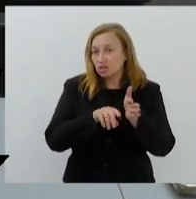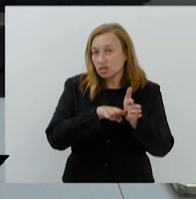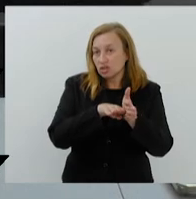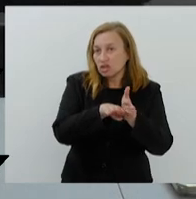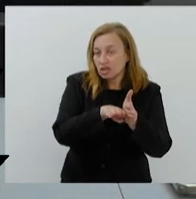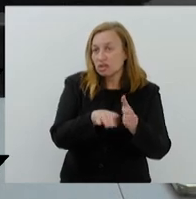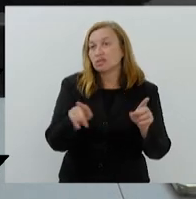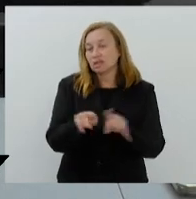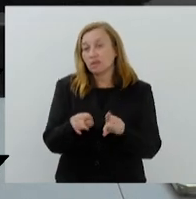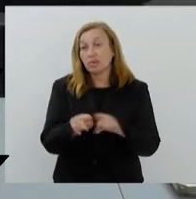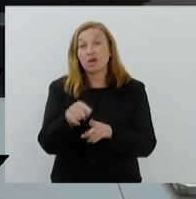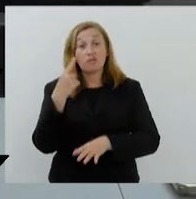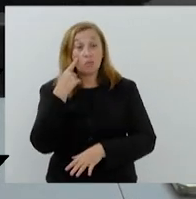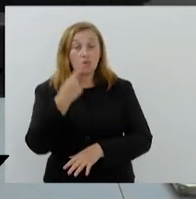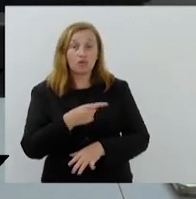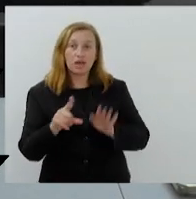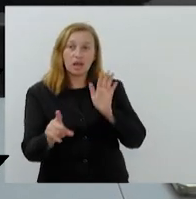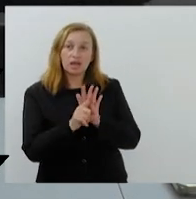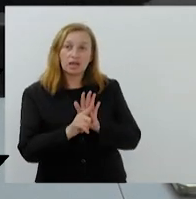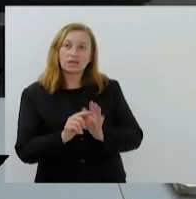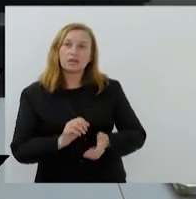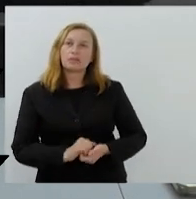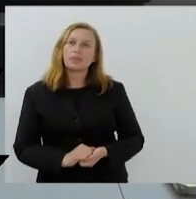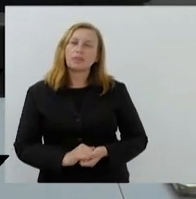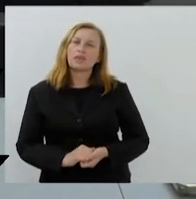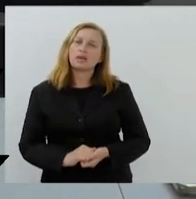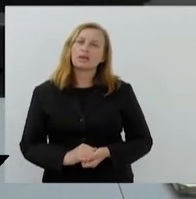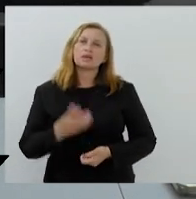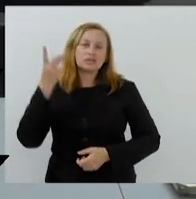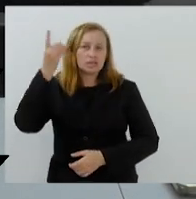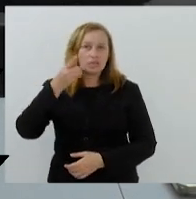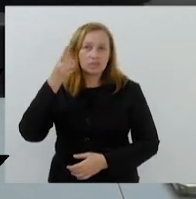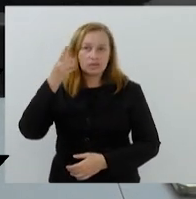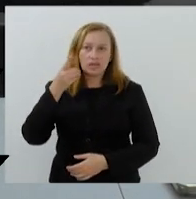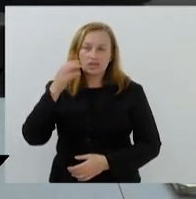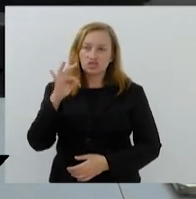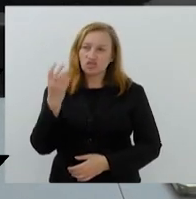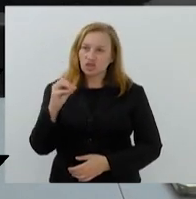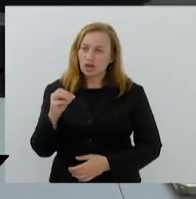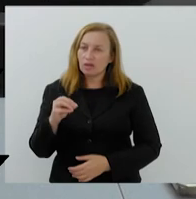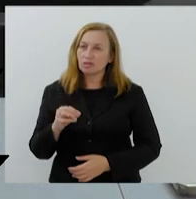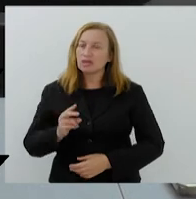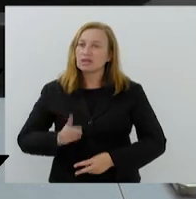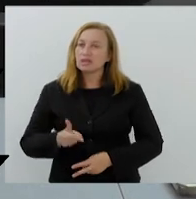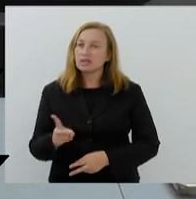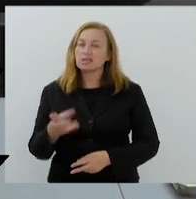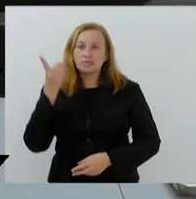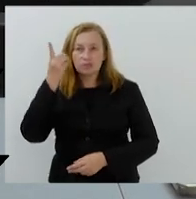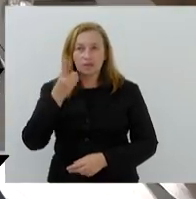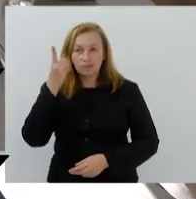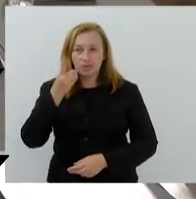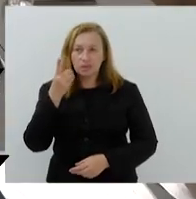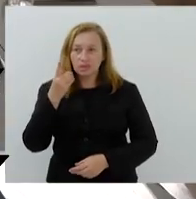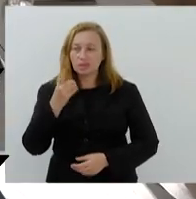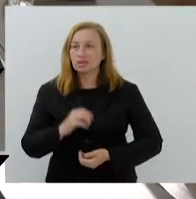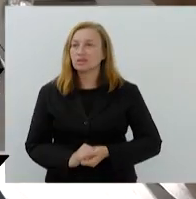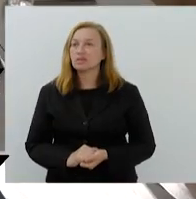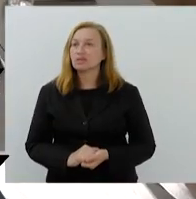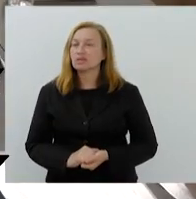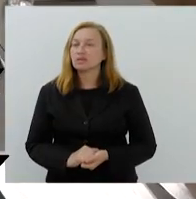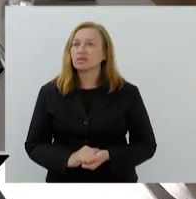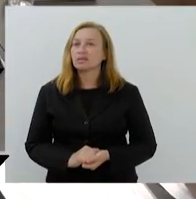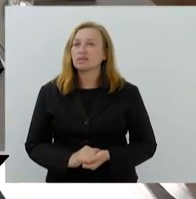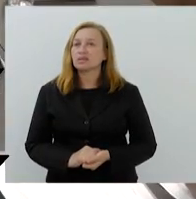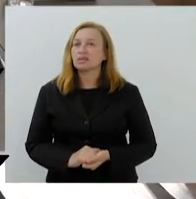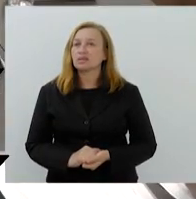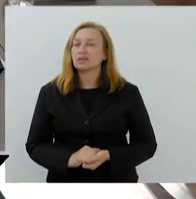É. Vamos ler lá o que diz a lei? Deputado Tiago Rangel é sempre o deputado que prestigia os globais